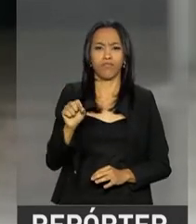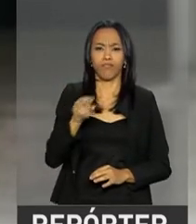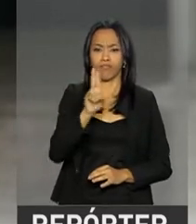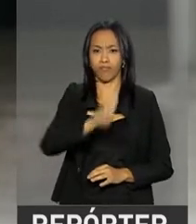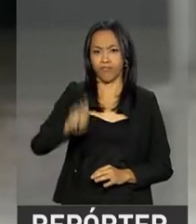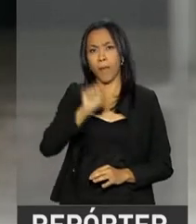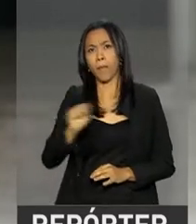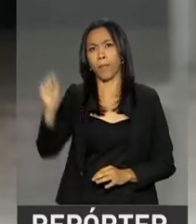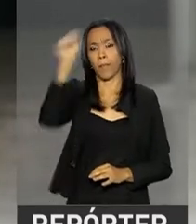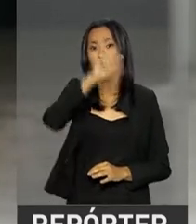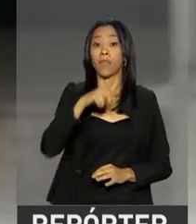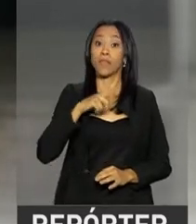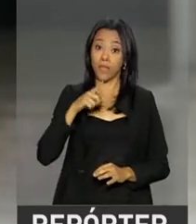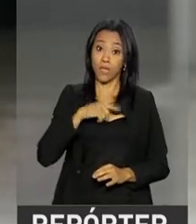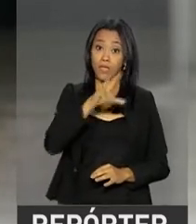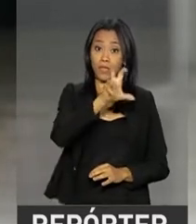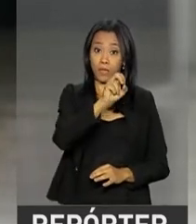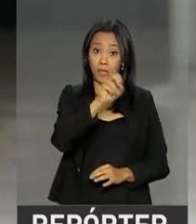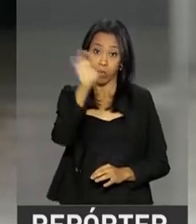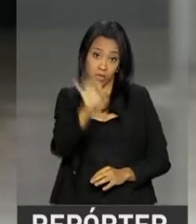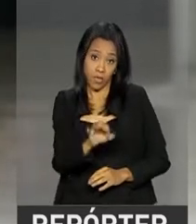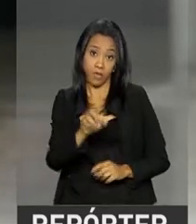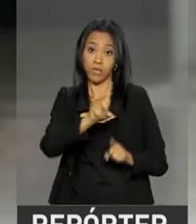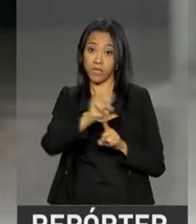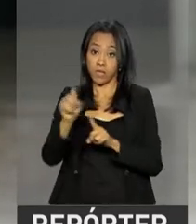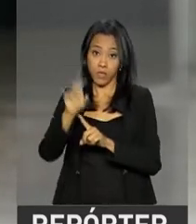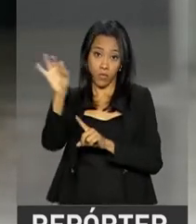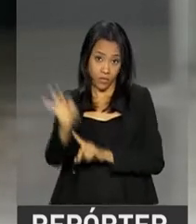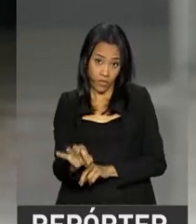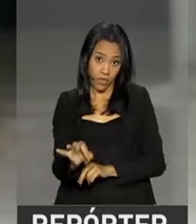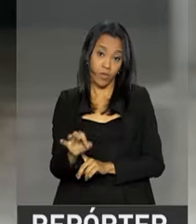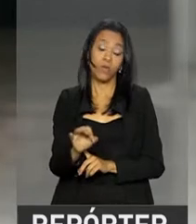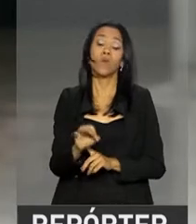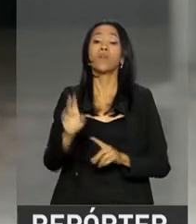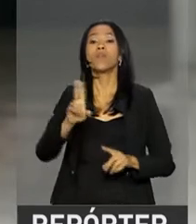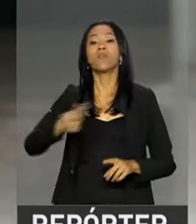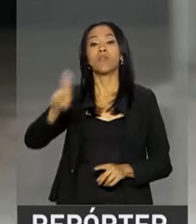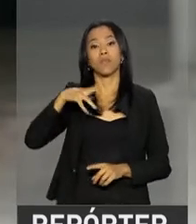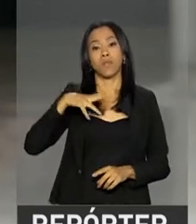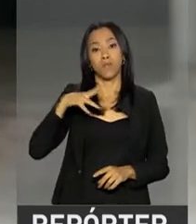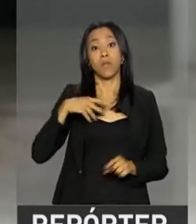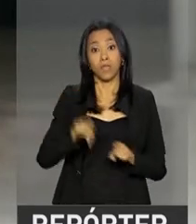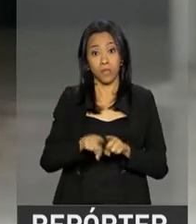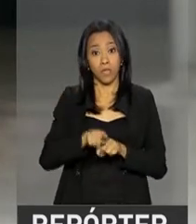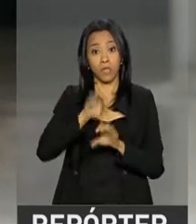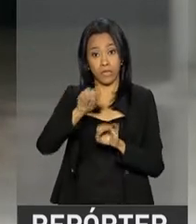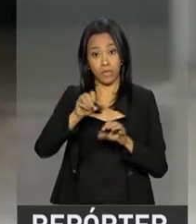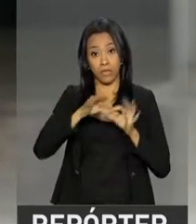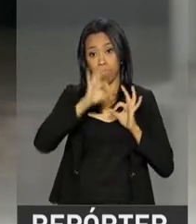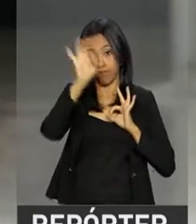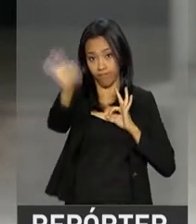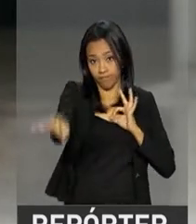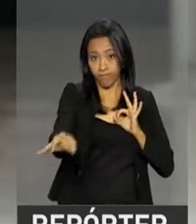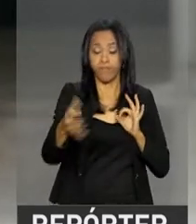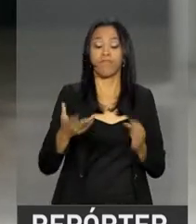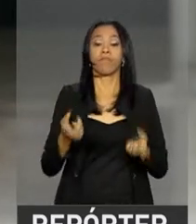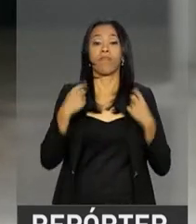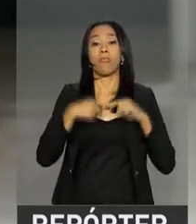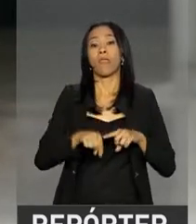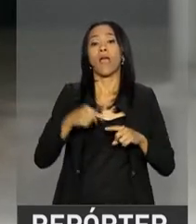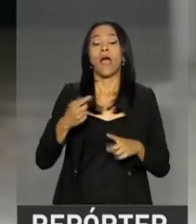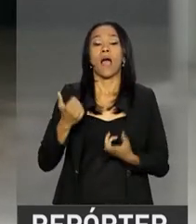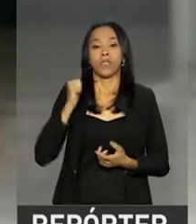de estudo parciais e integrais em faculdades particulares inclusive na modalidade à distância as bolsas integrais